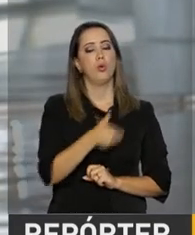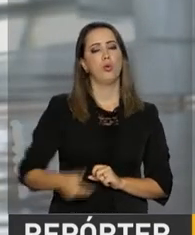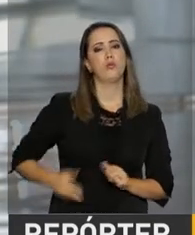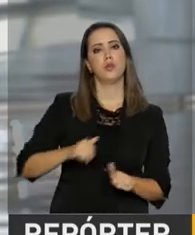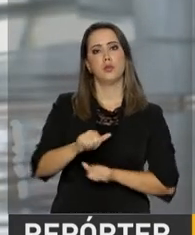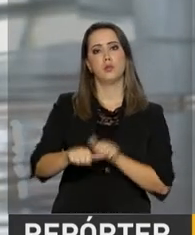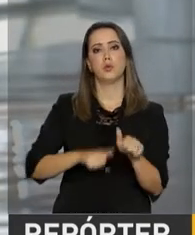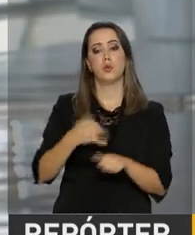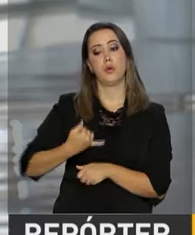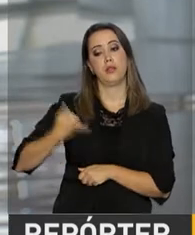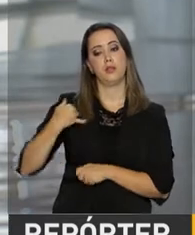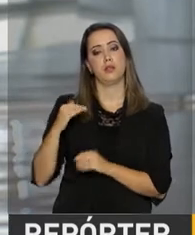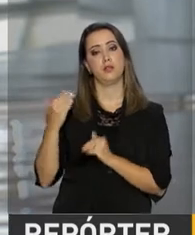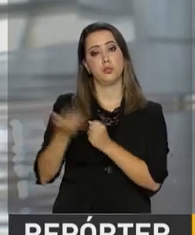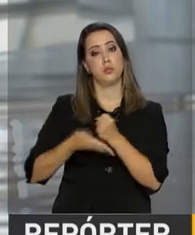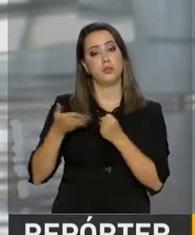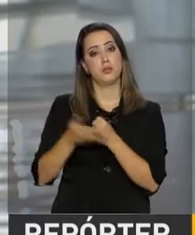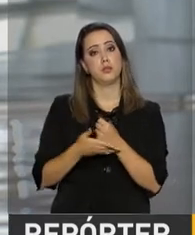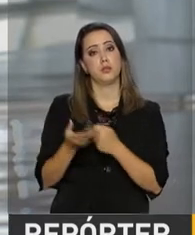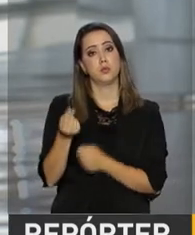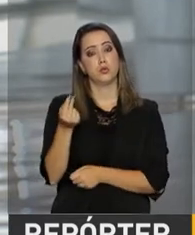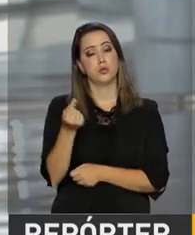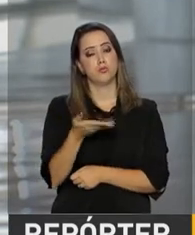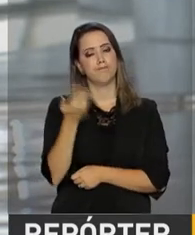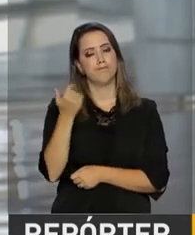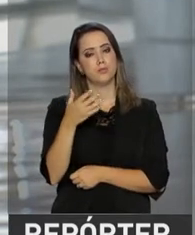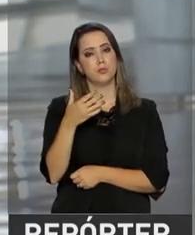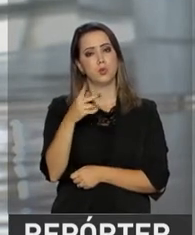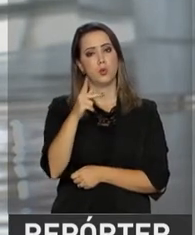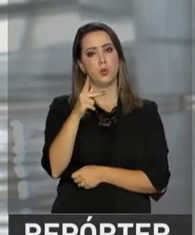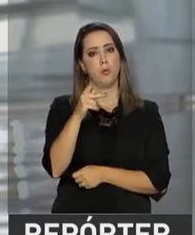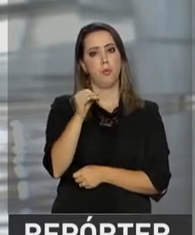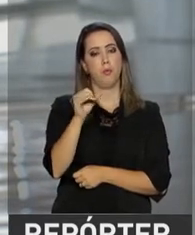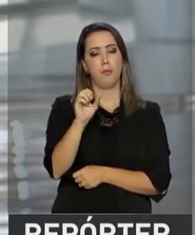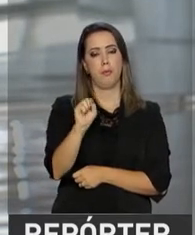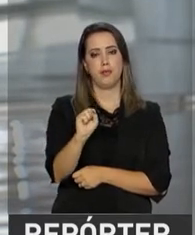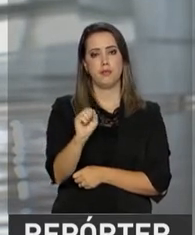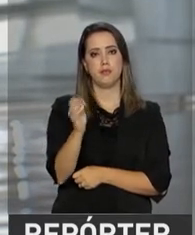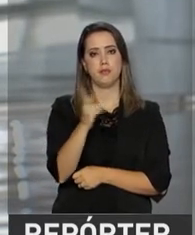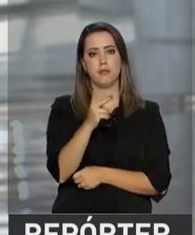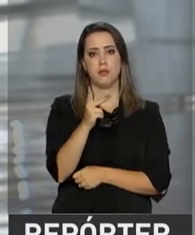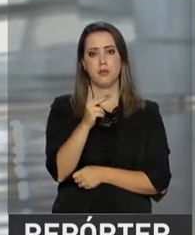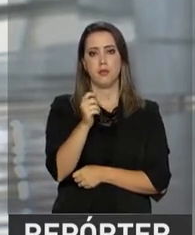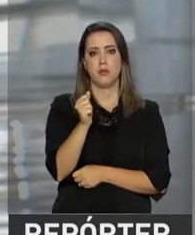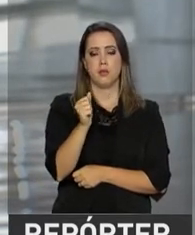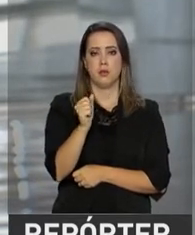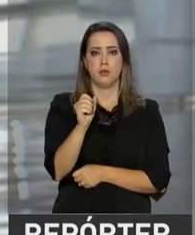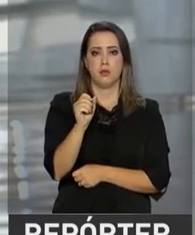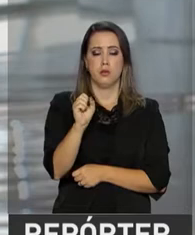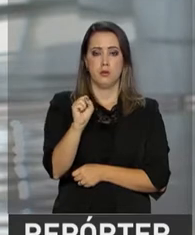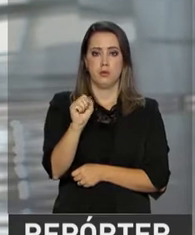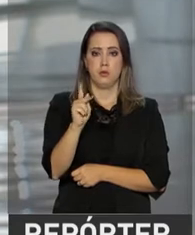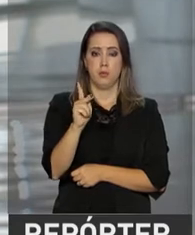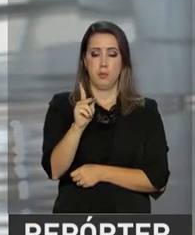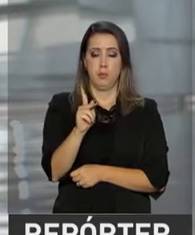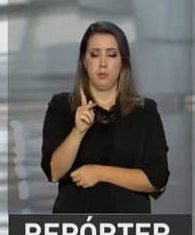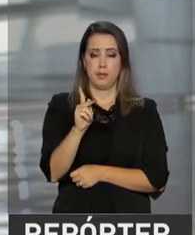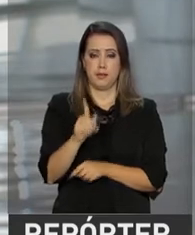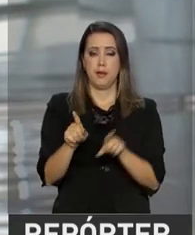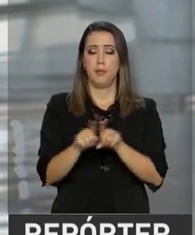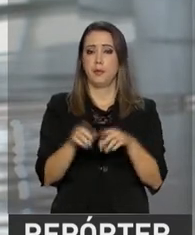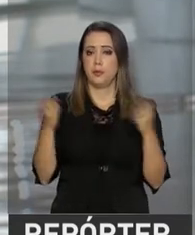idade mínima para saque das cotas do antigo fundo pis pasep agora podem sacar o benefício homens e